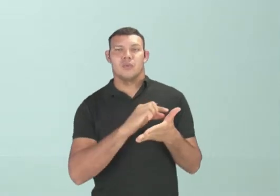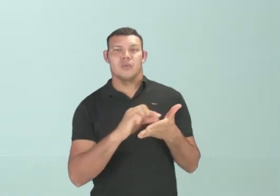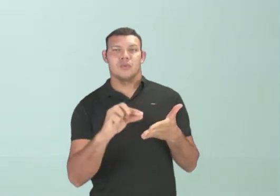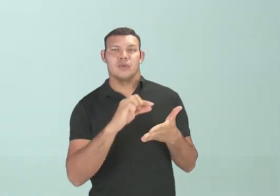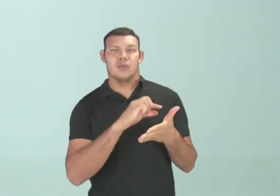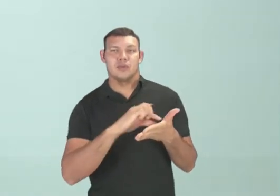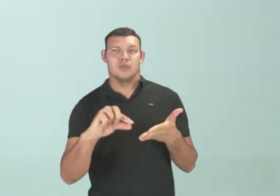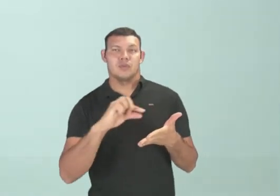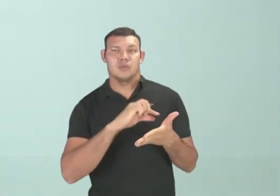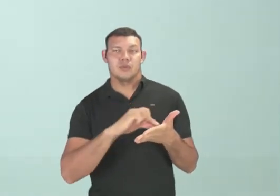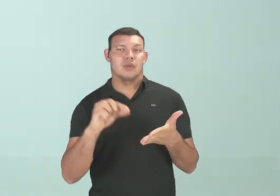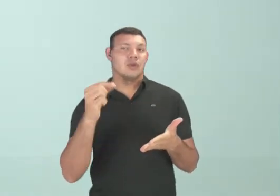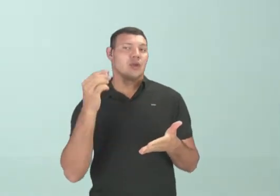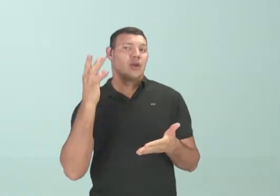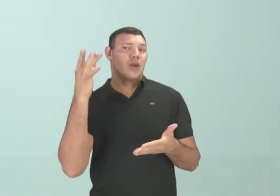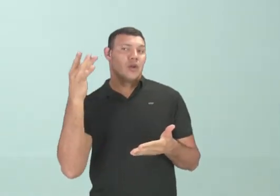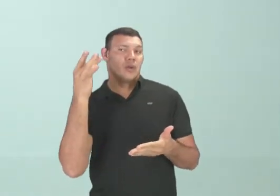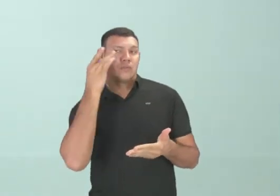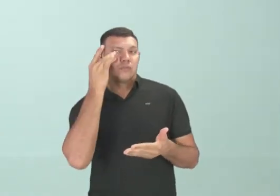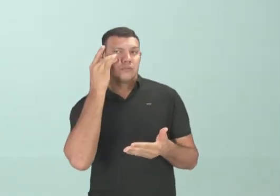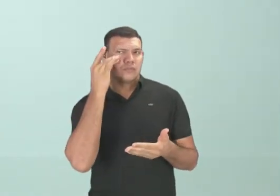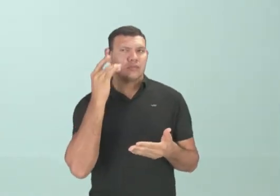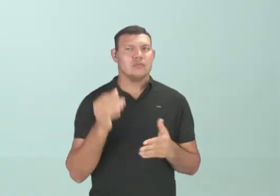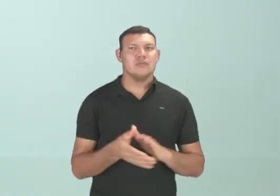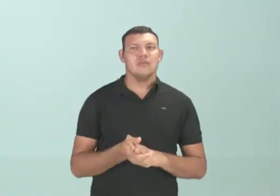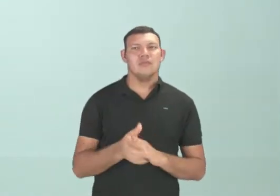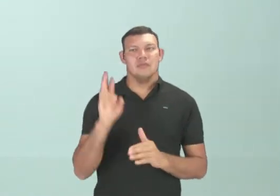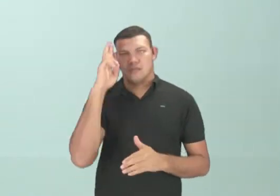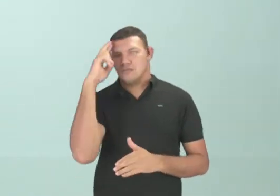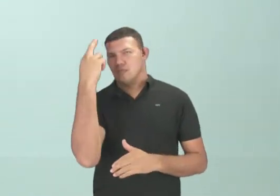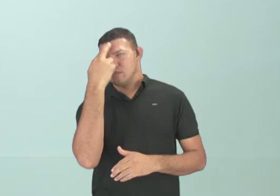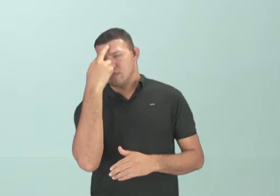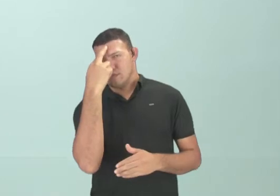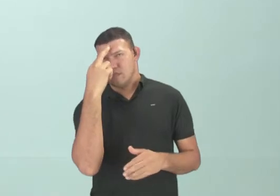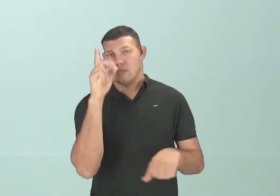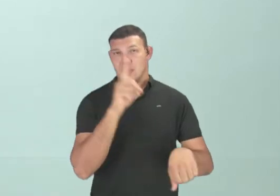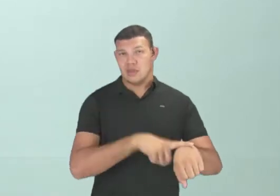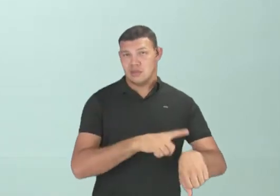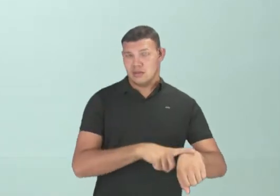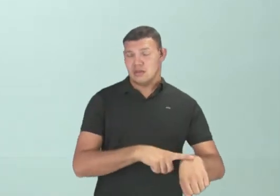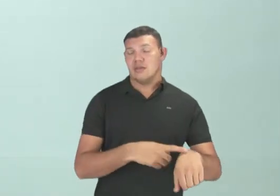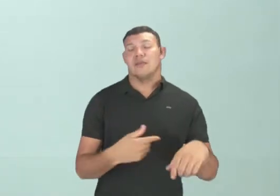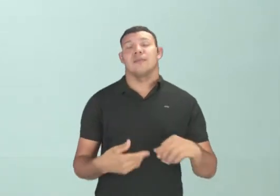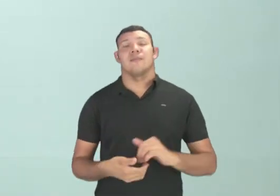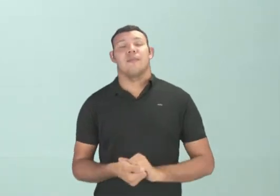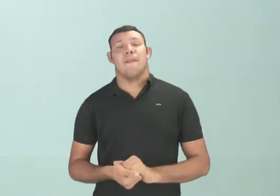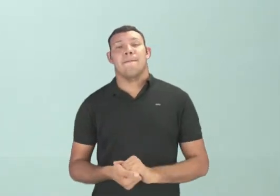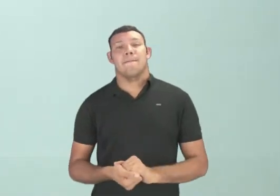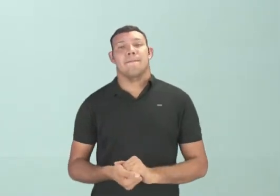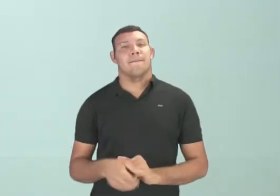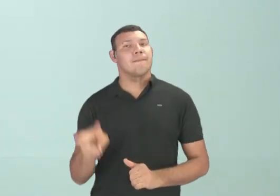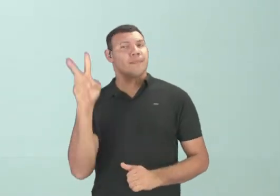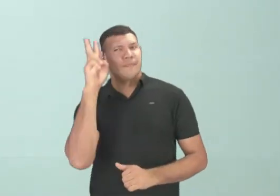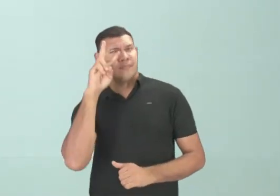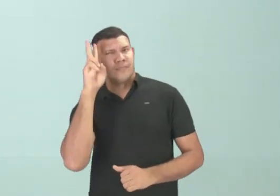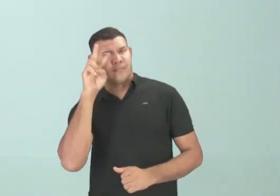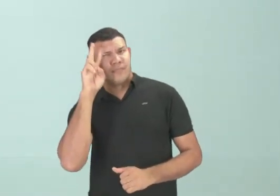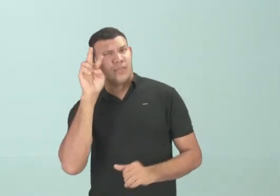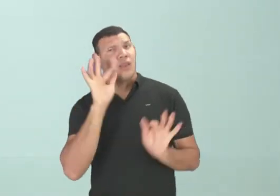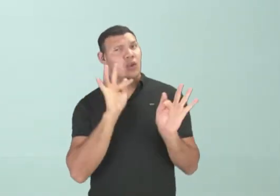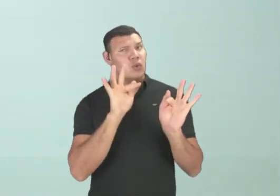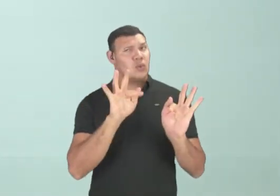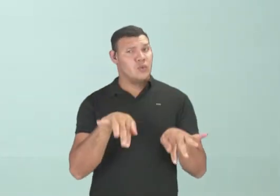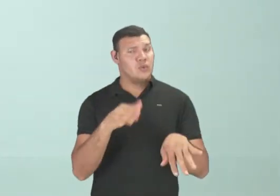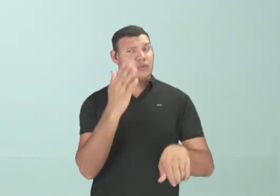estava dividida ali entre a parte histórica, né, daquele momento, tá? Lembrando que a gente vem ali do fim da